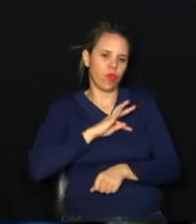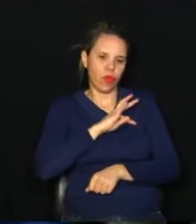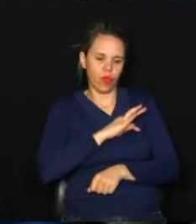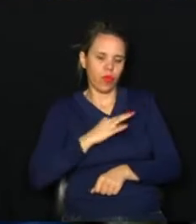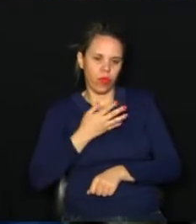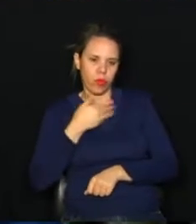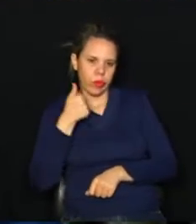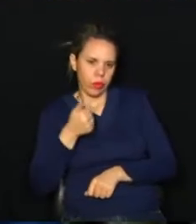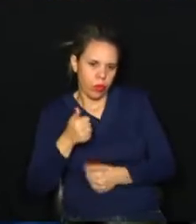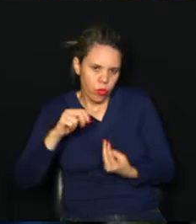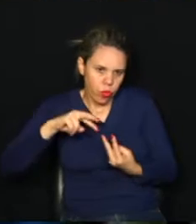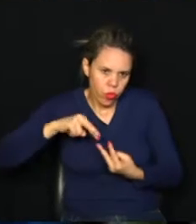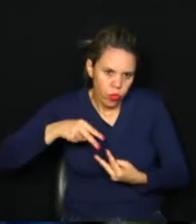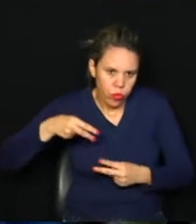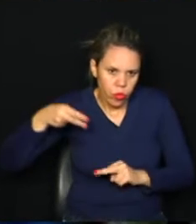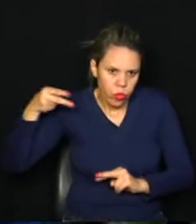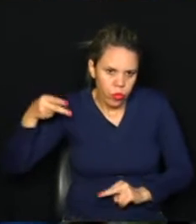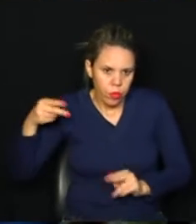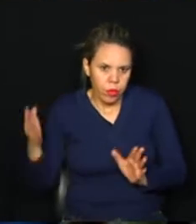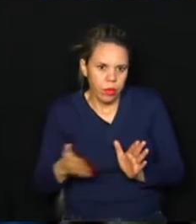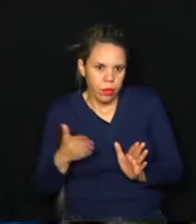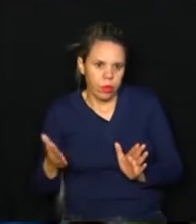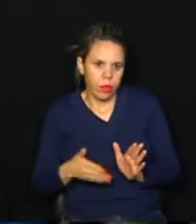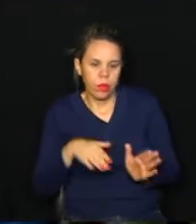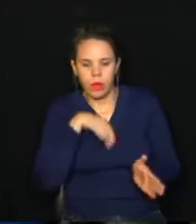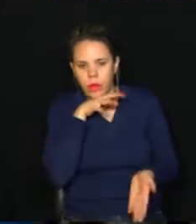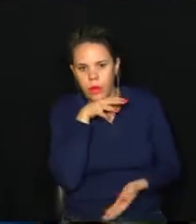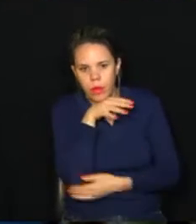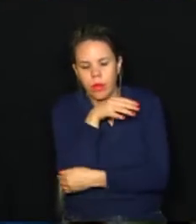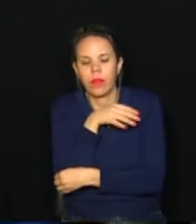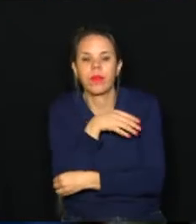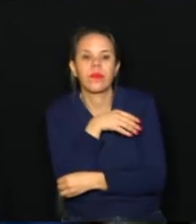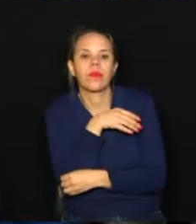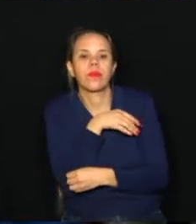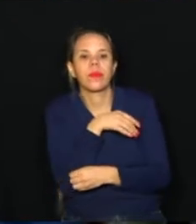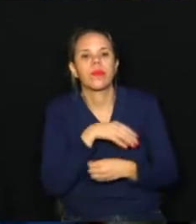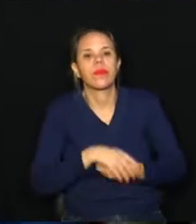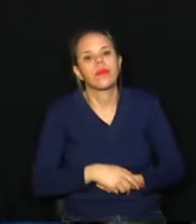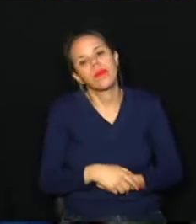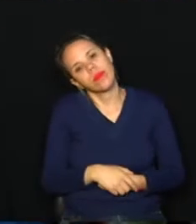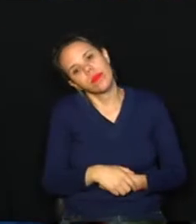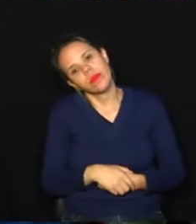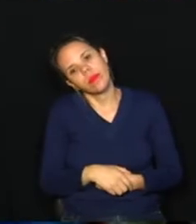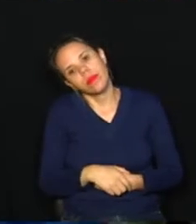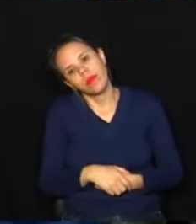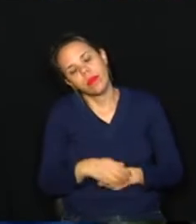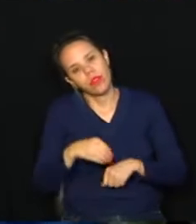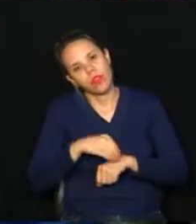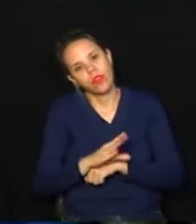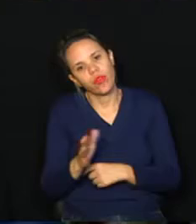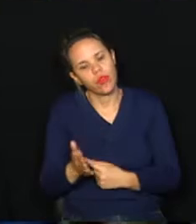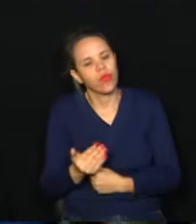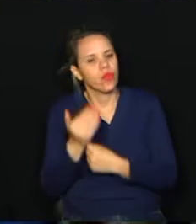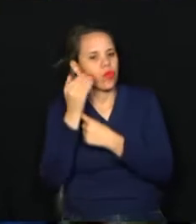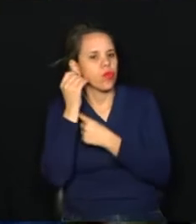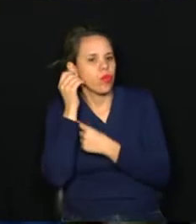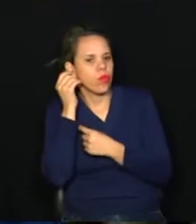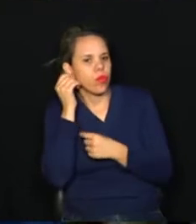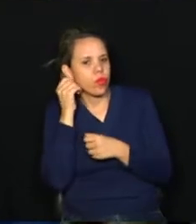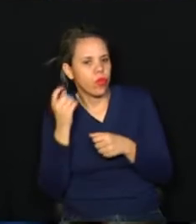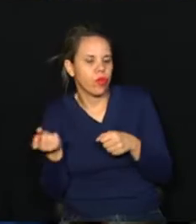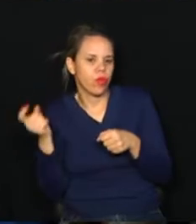melhoramento genético e a produção animal e vegetal, transferindo tecnologias voltadas